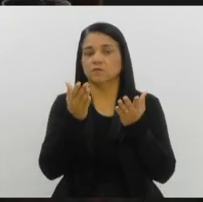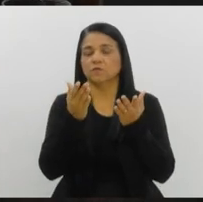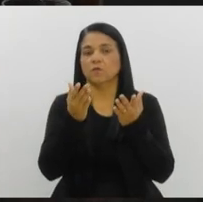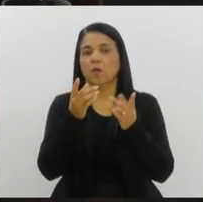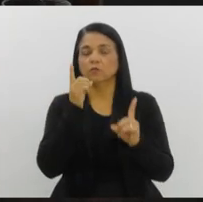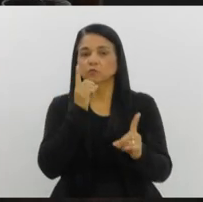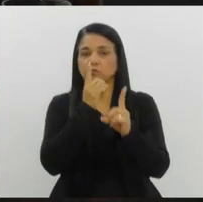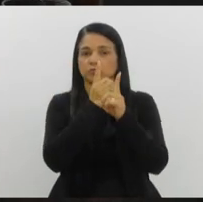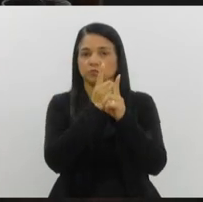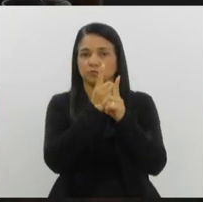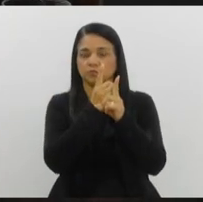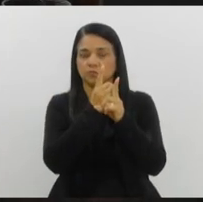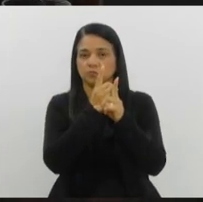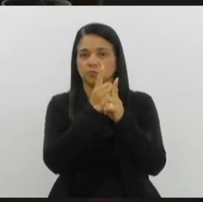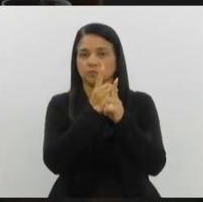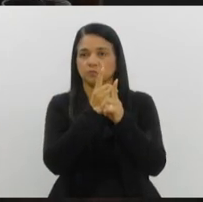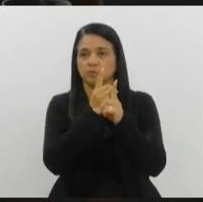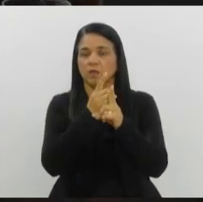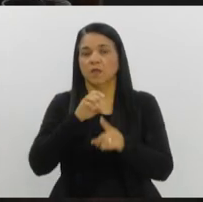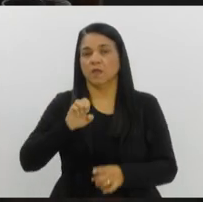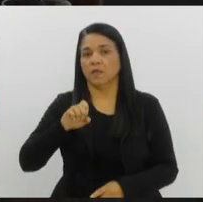diagnóstico precoce da